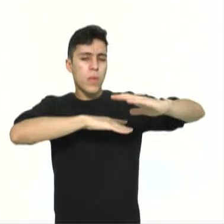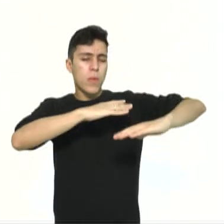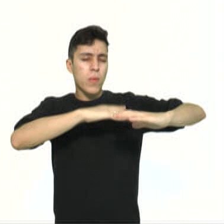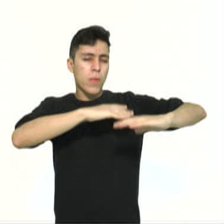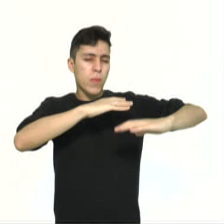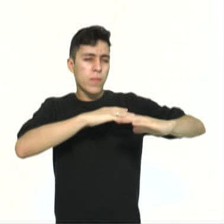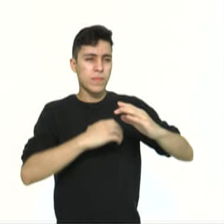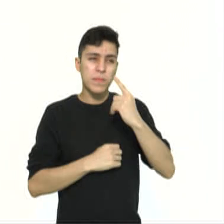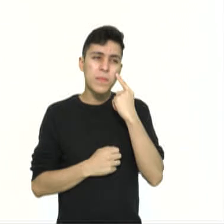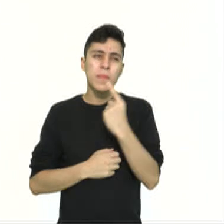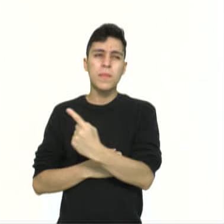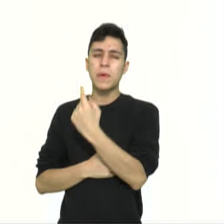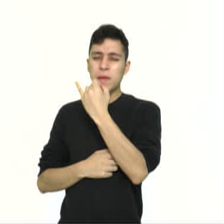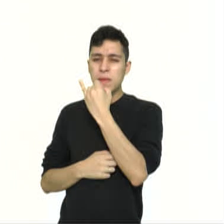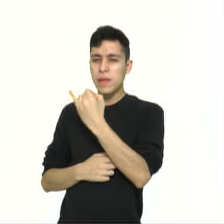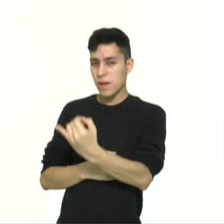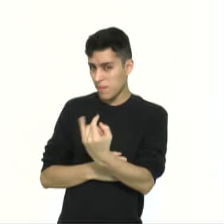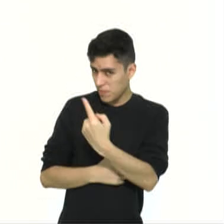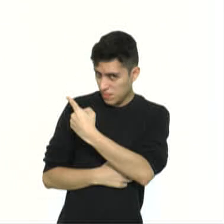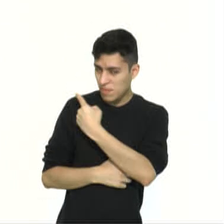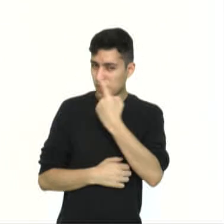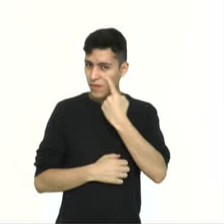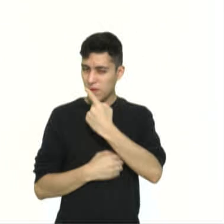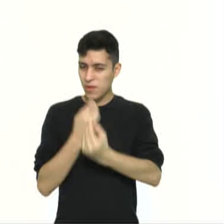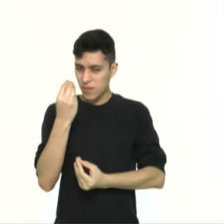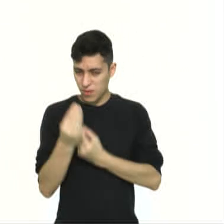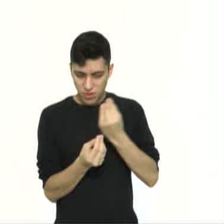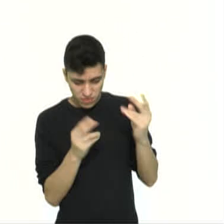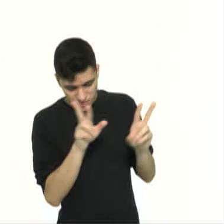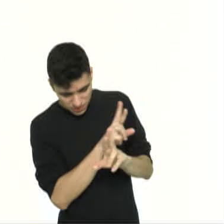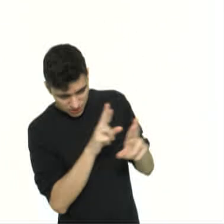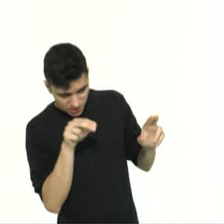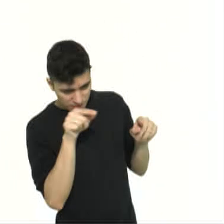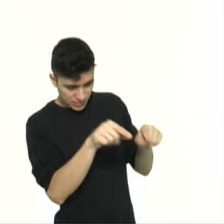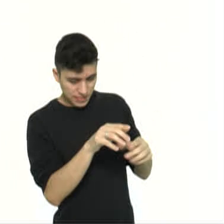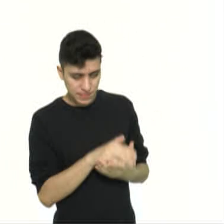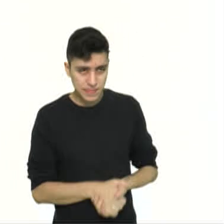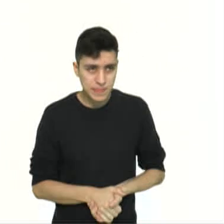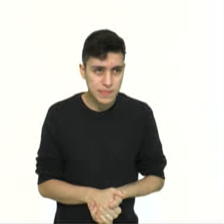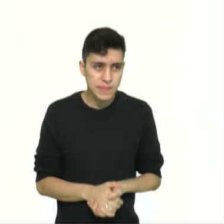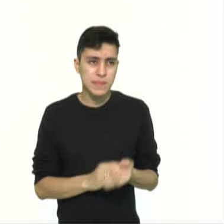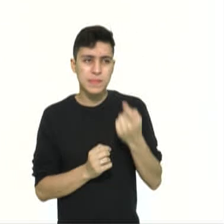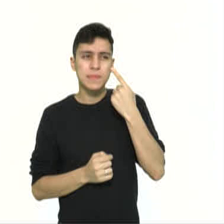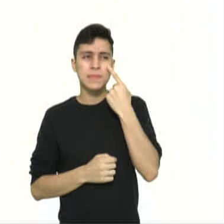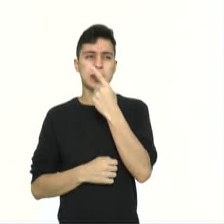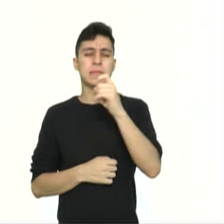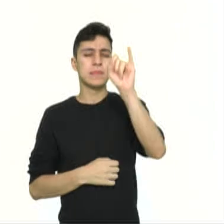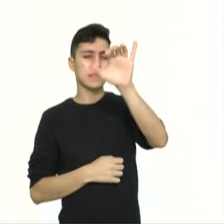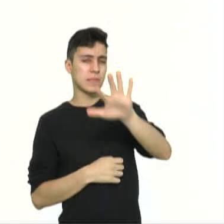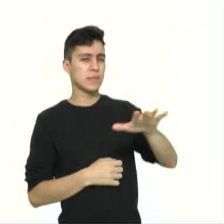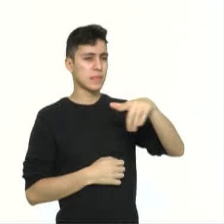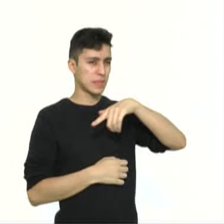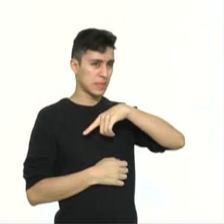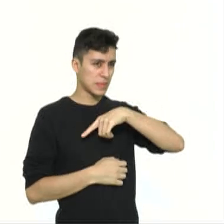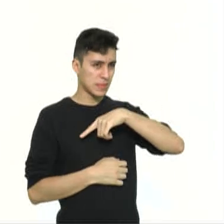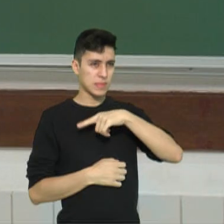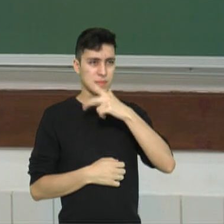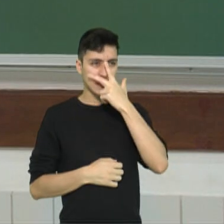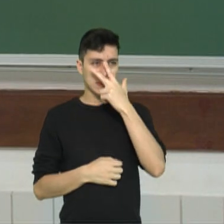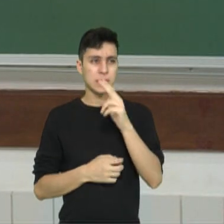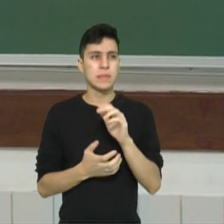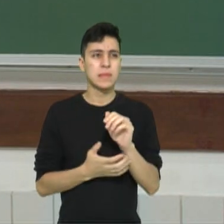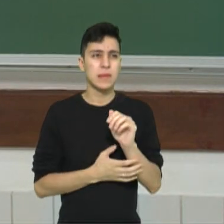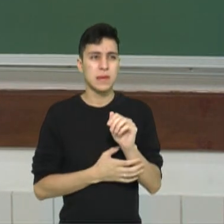alguns exemplos do que a gente tem como referência para a gente estar trabalhando em relação a isso, tá? Então aqui, ó, na imagem à esquerda, temos uma ideia de uma